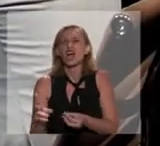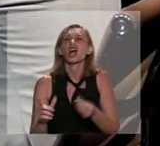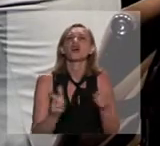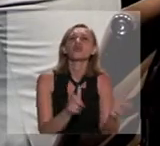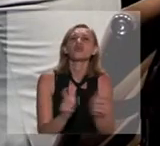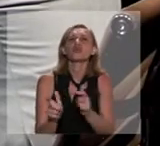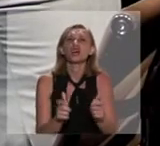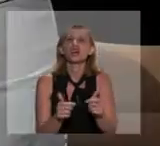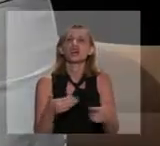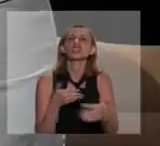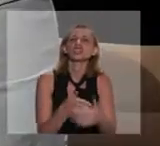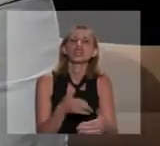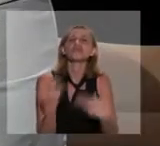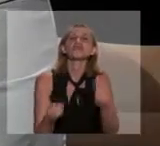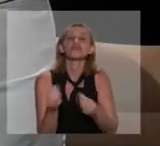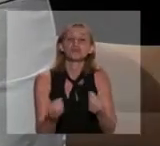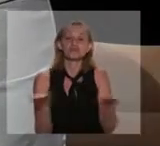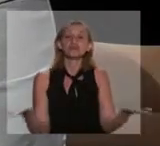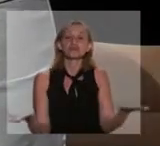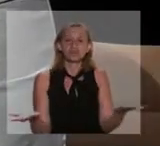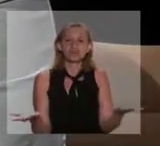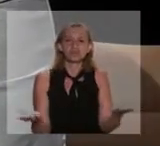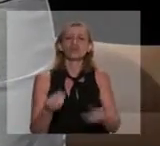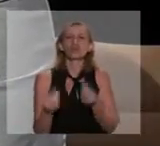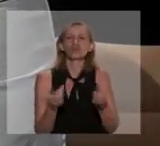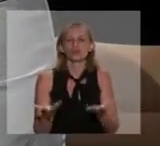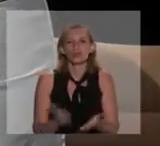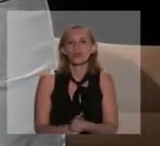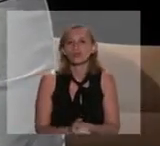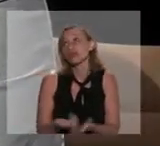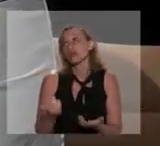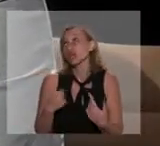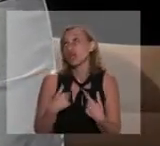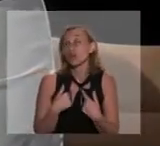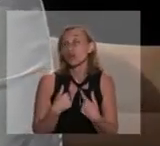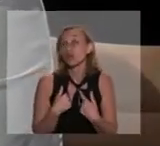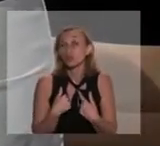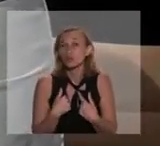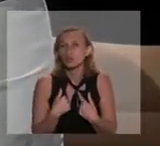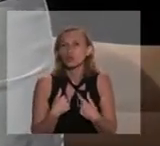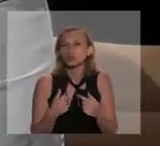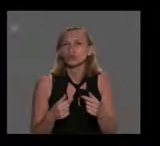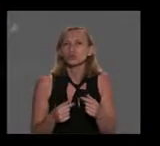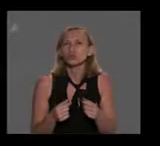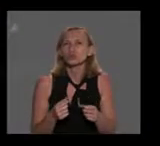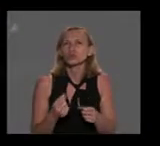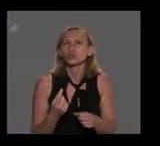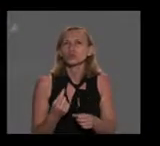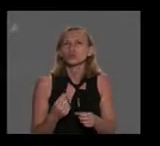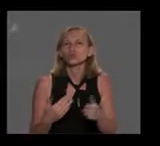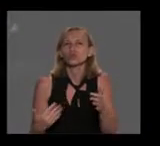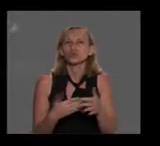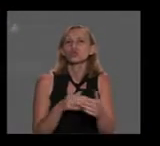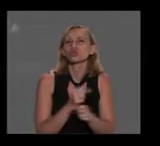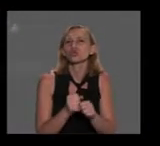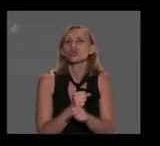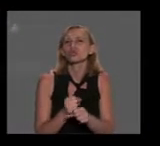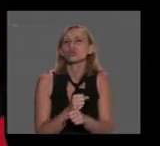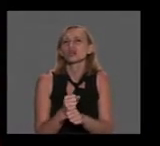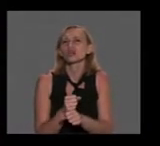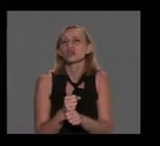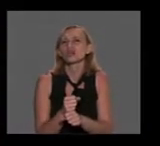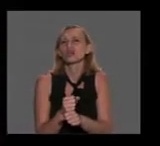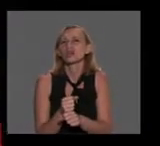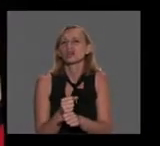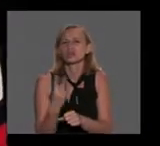Pretende continuar? Aonde você quer chegar? Como é que é essa relação aí? Eu, nos últimos 2